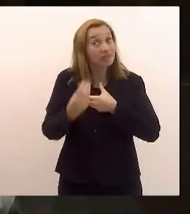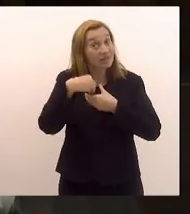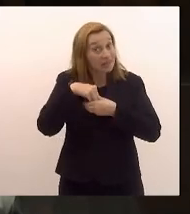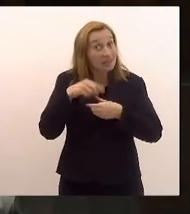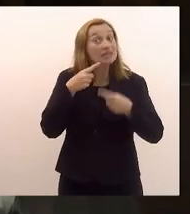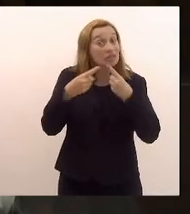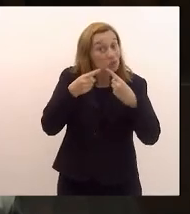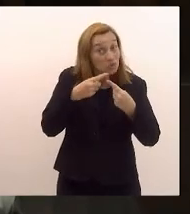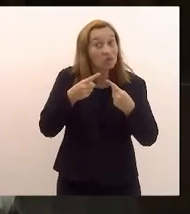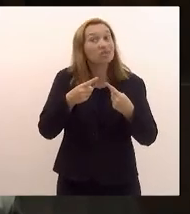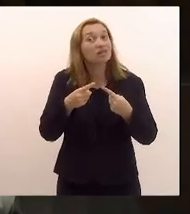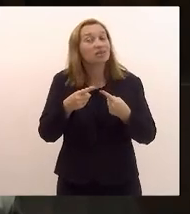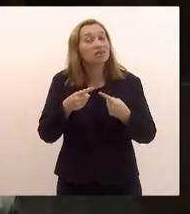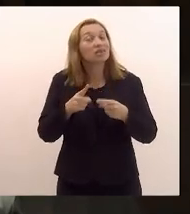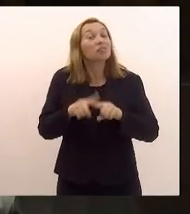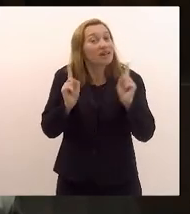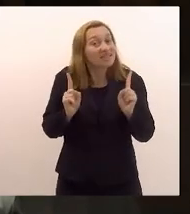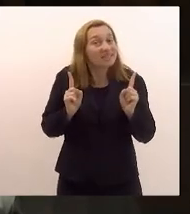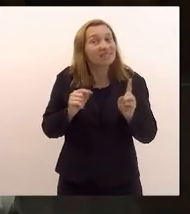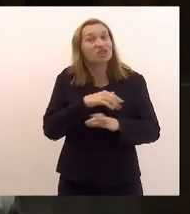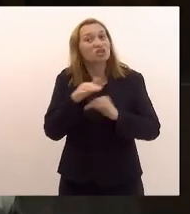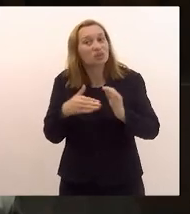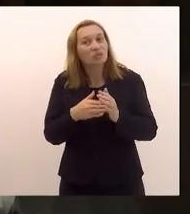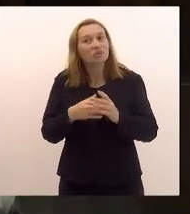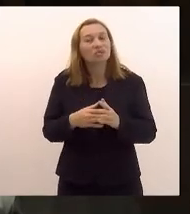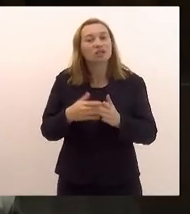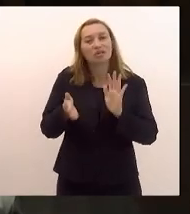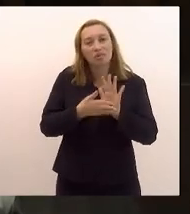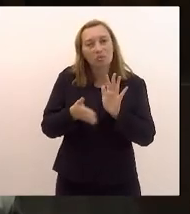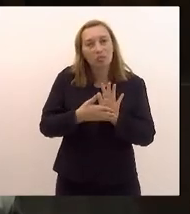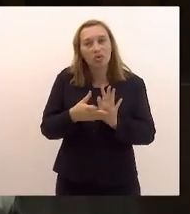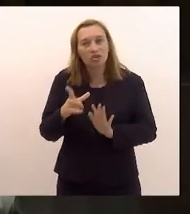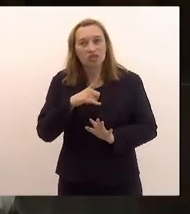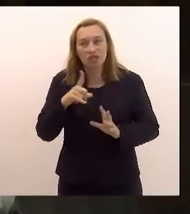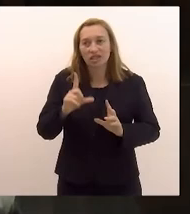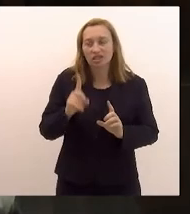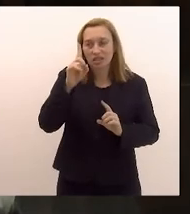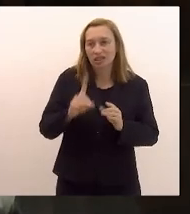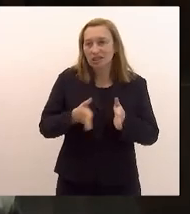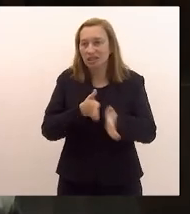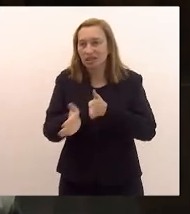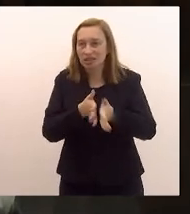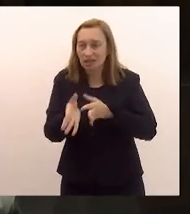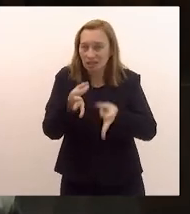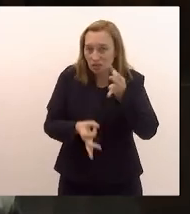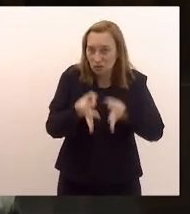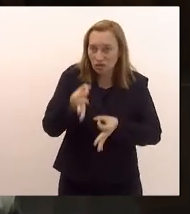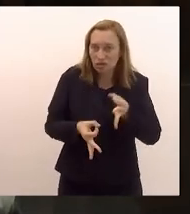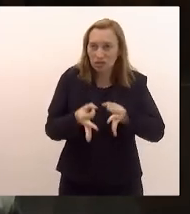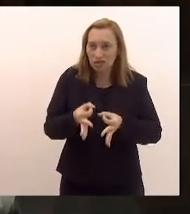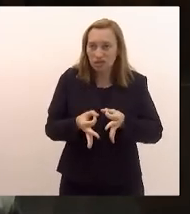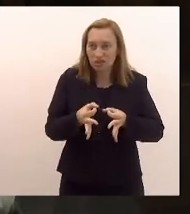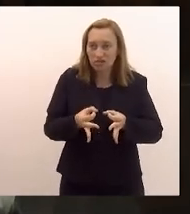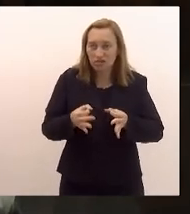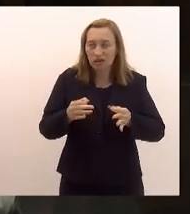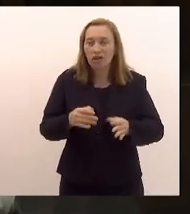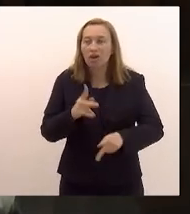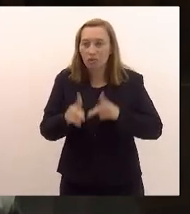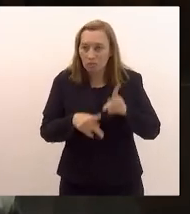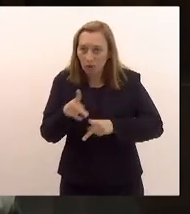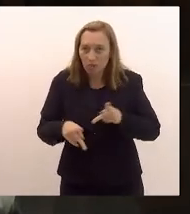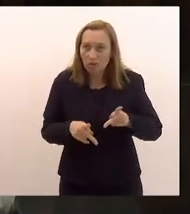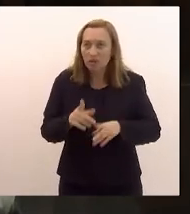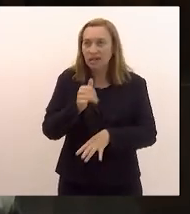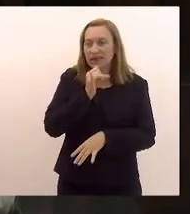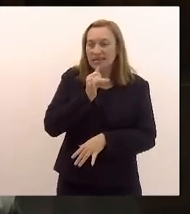discutir muito mas todos têm o mesmo propósito que a garantir o acesso à justiça é a população é